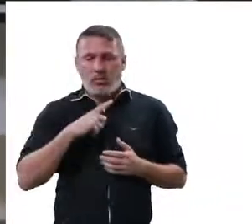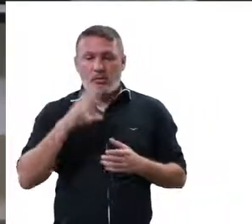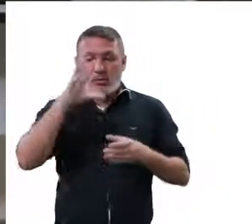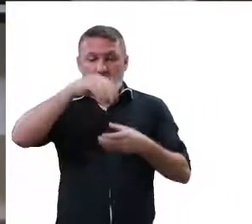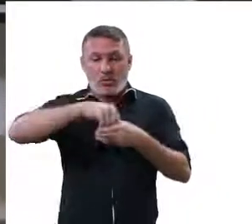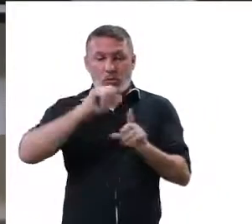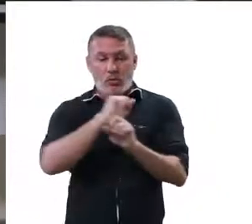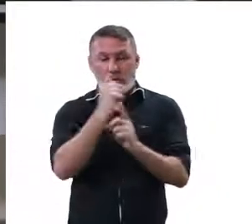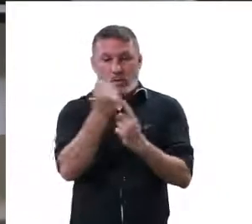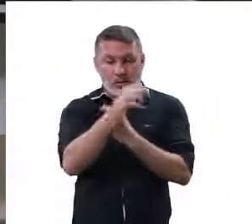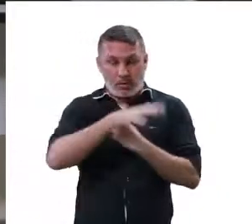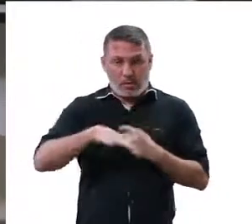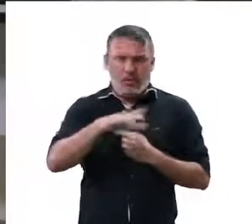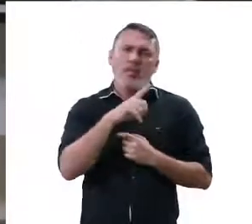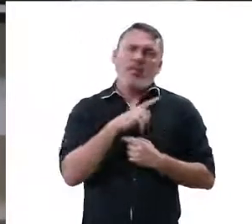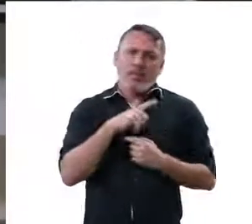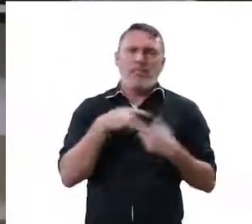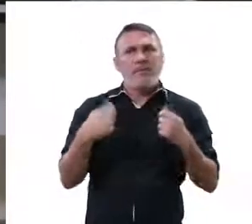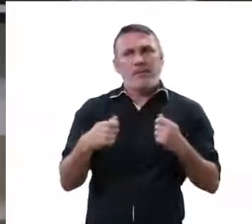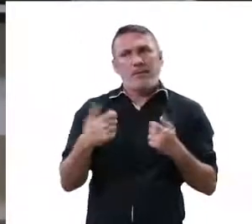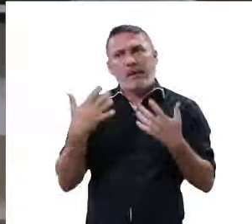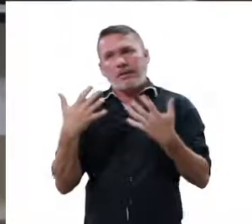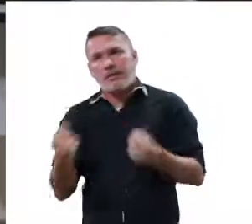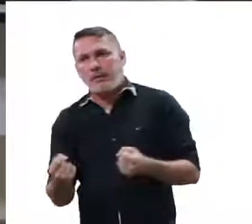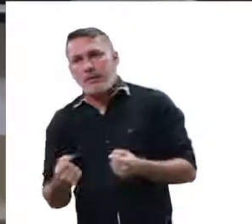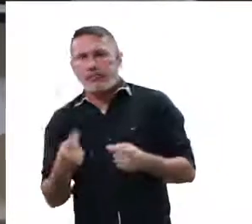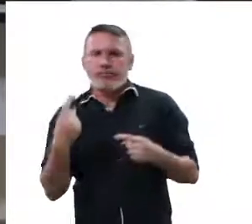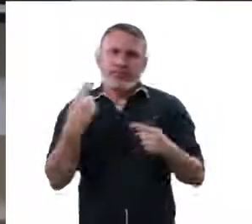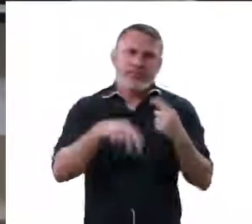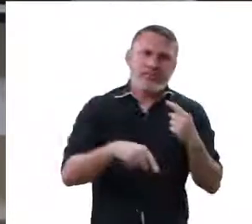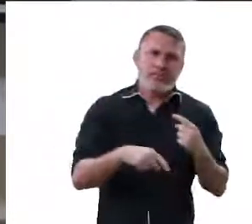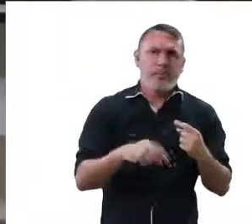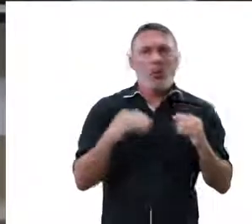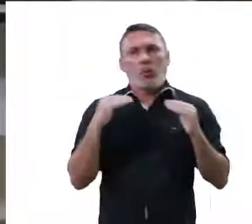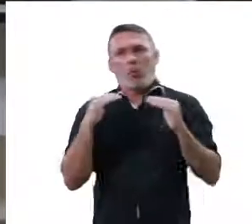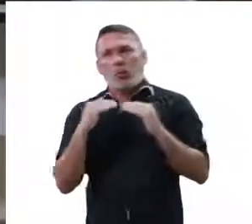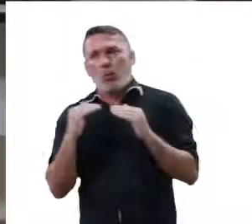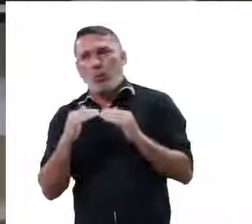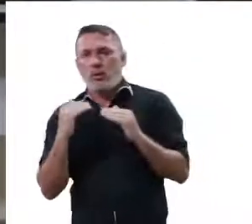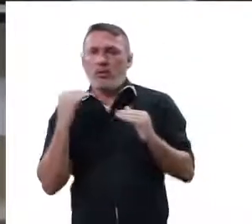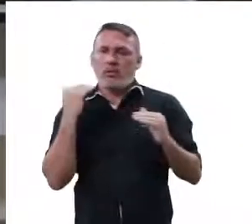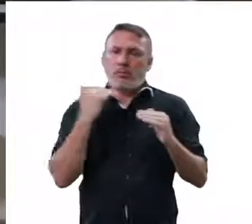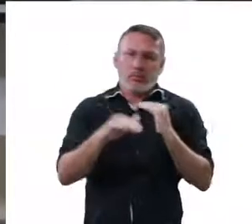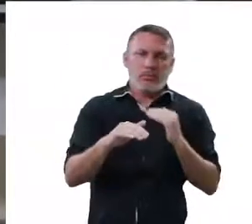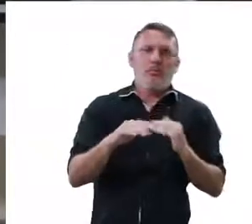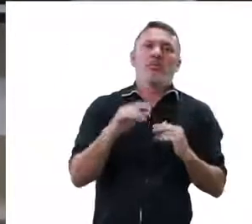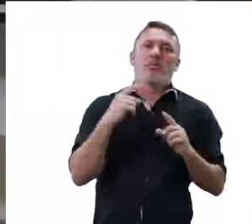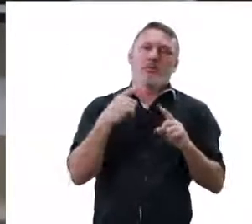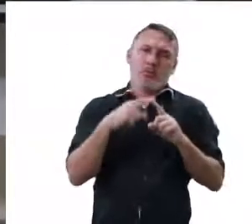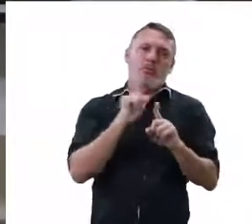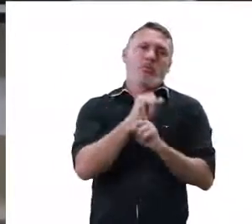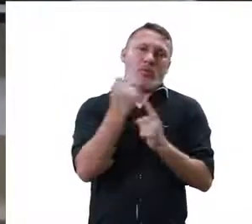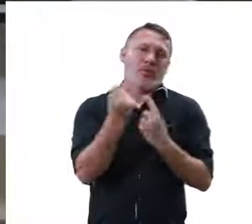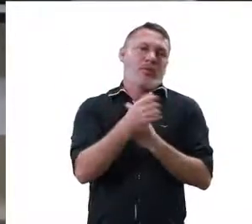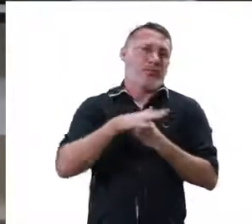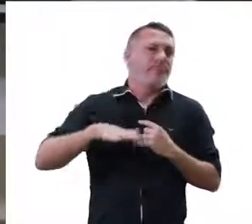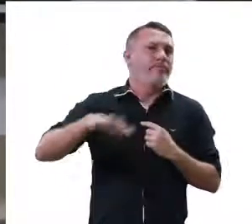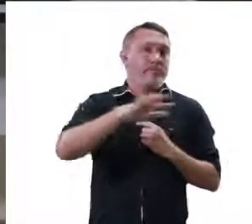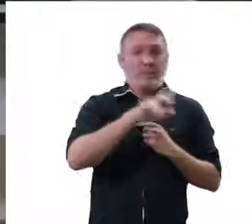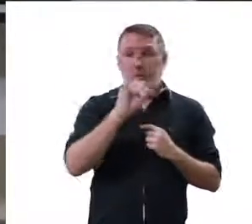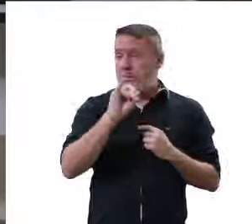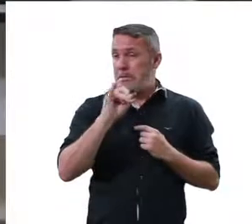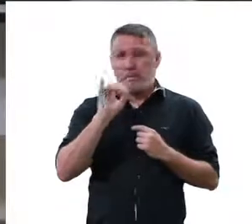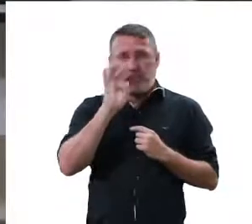em sociedade, significa que eles têm que abdicar, abrir mão de algumas coisas para poder viver em sociedade. Caso contrário, serão excluídos